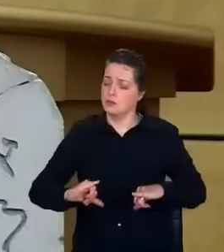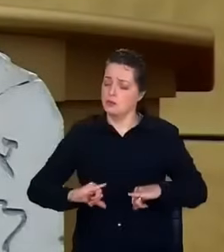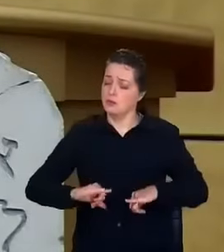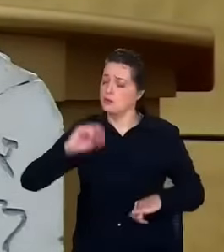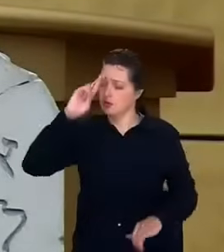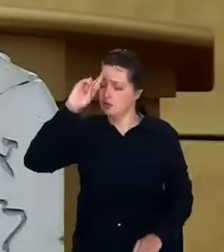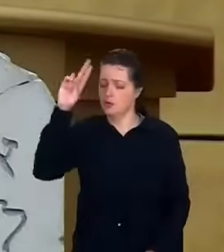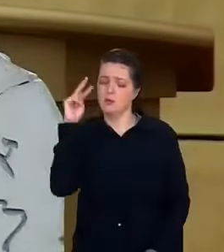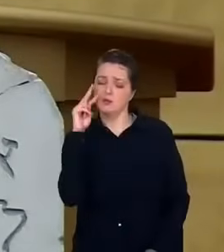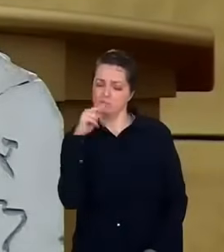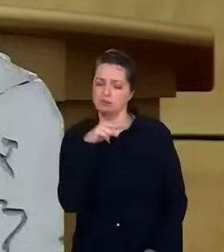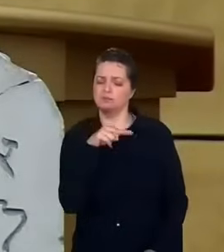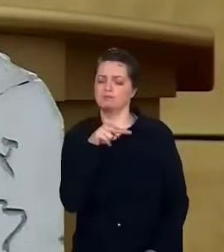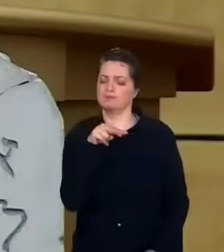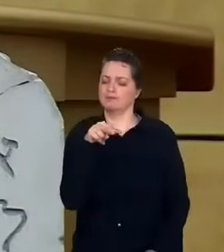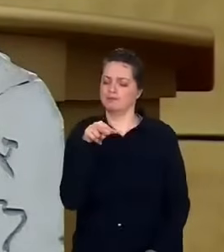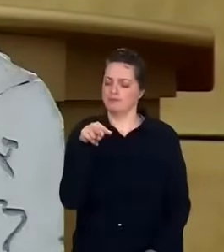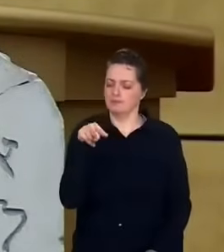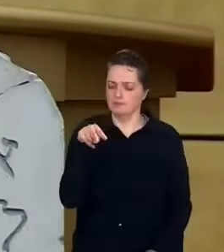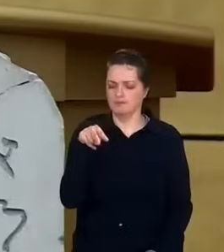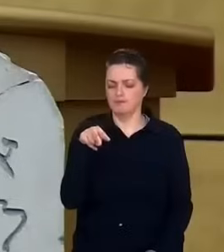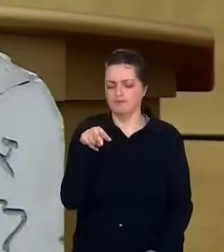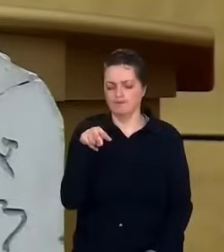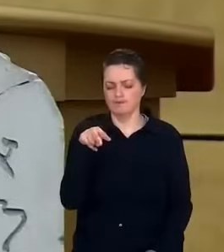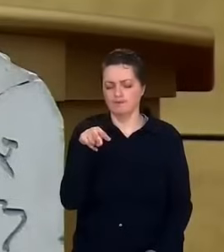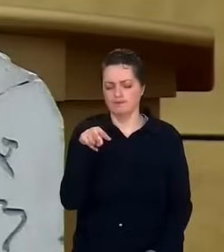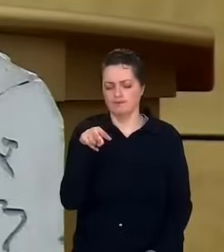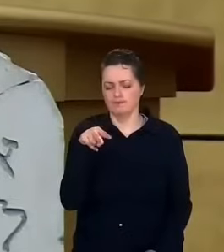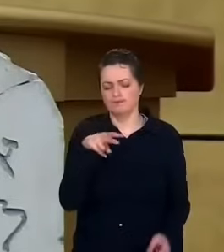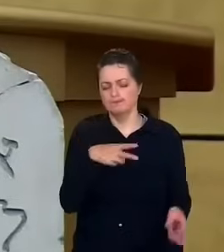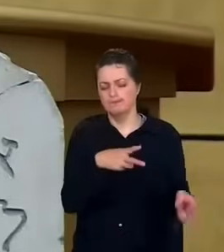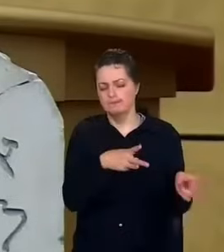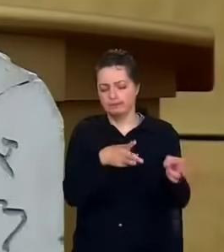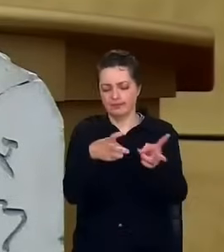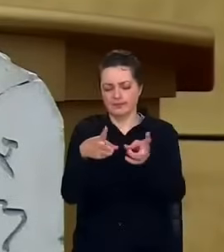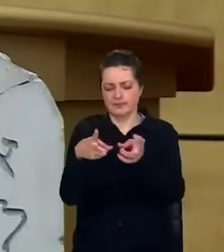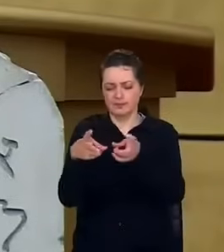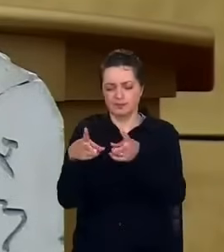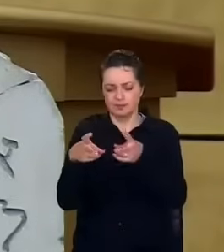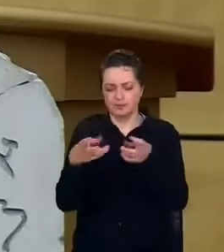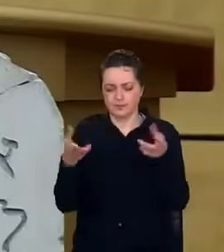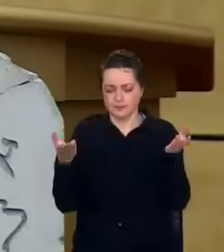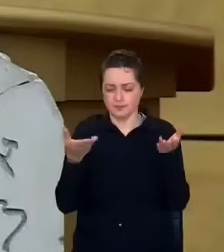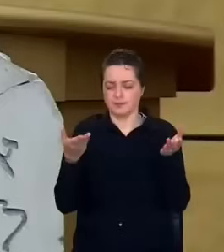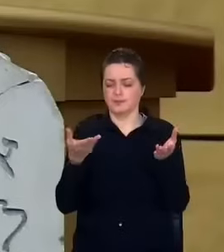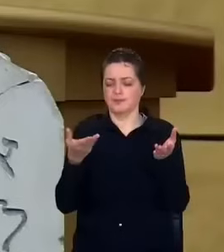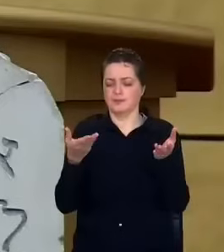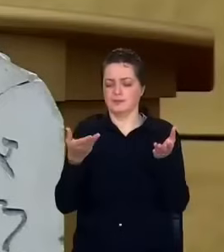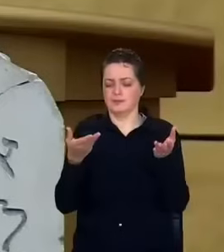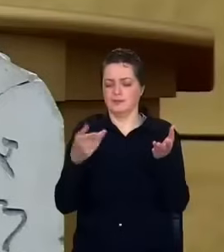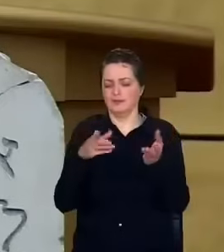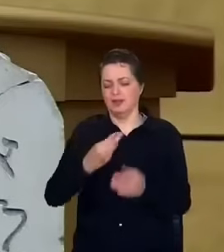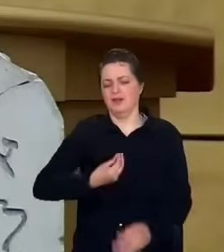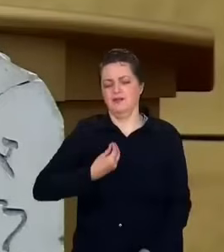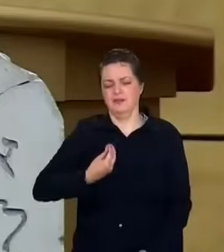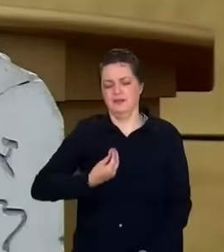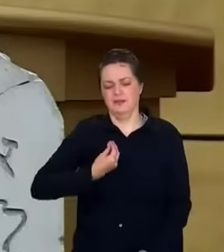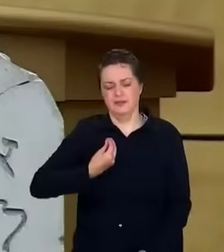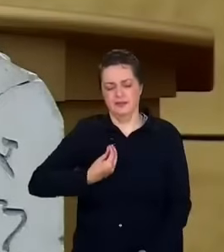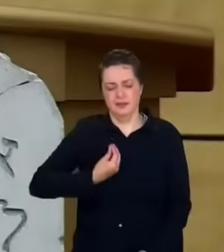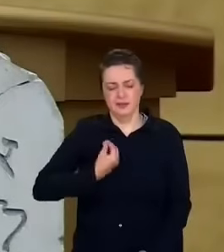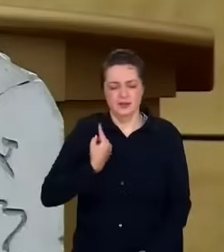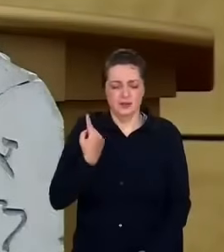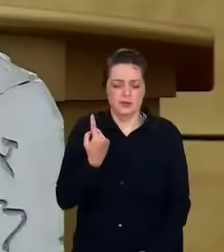ela, o Senhor está assistindo essa criatura agora, nessa solidão, nessa